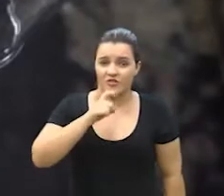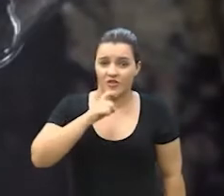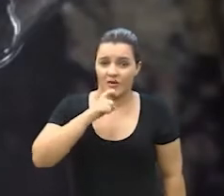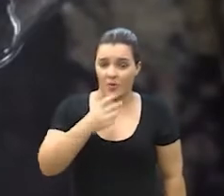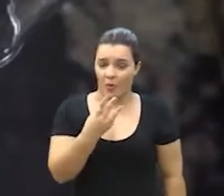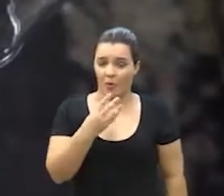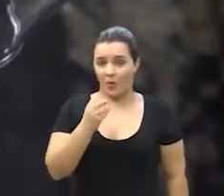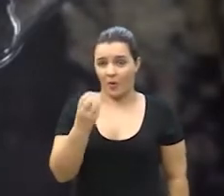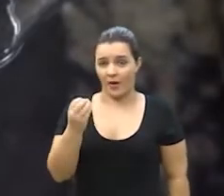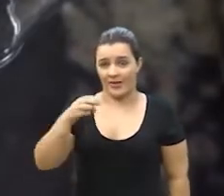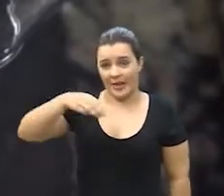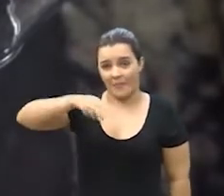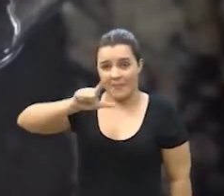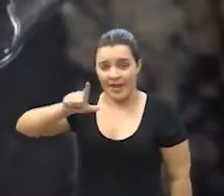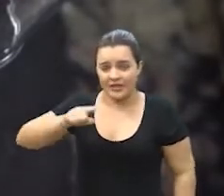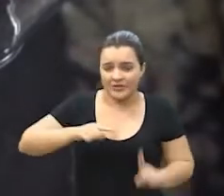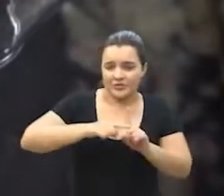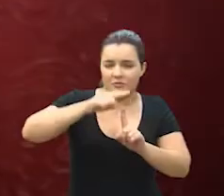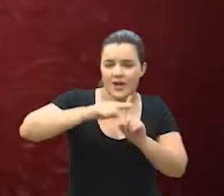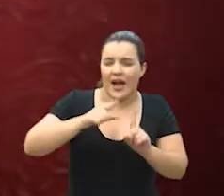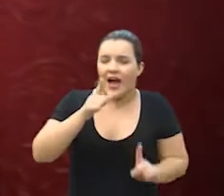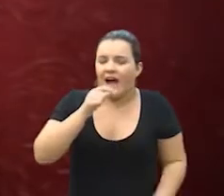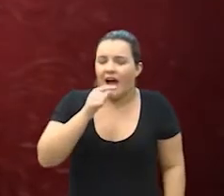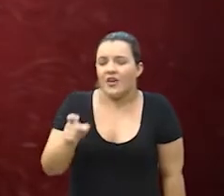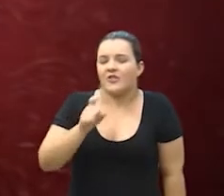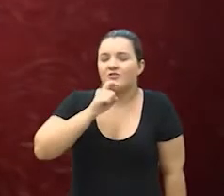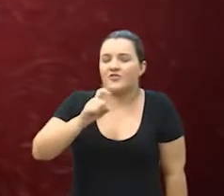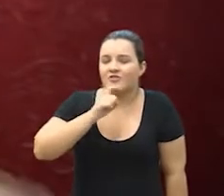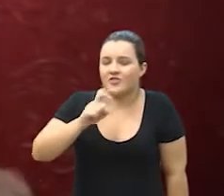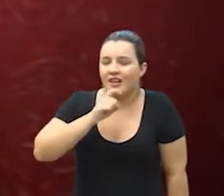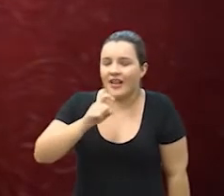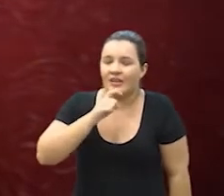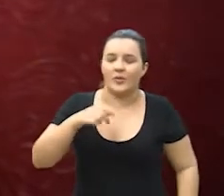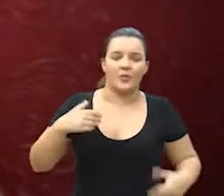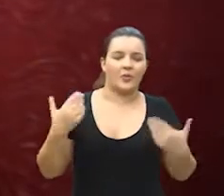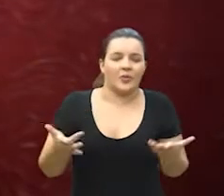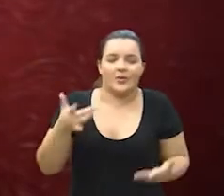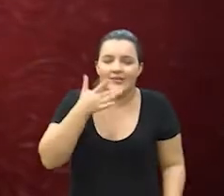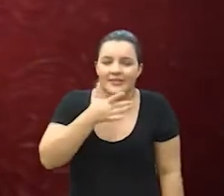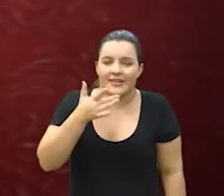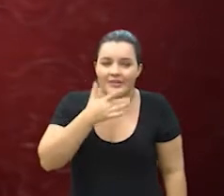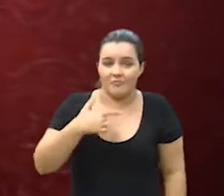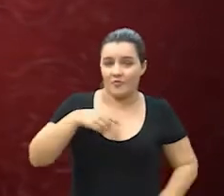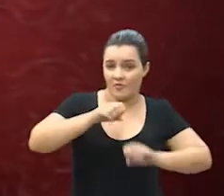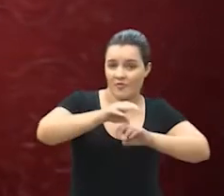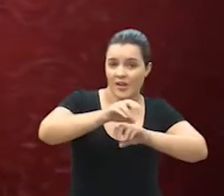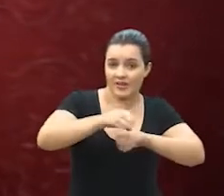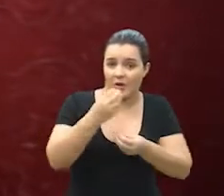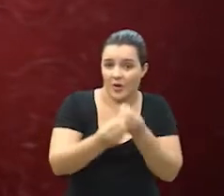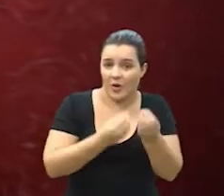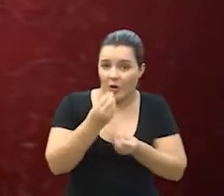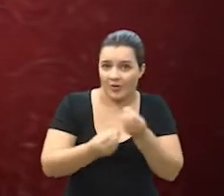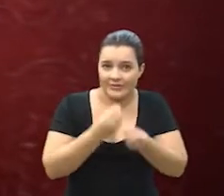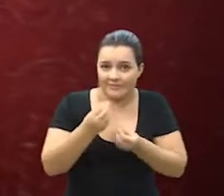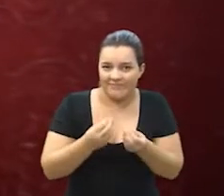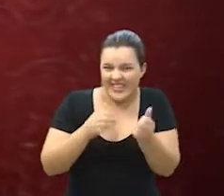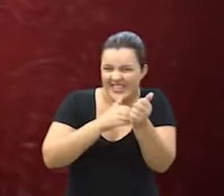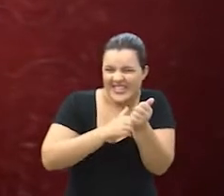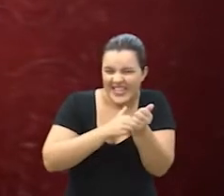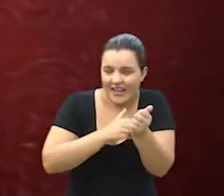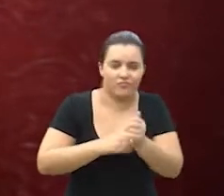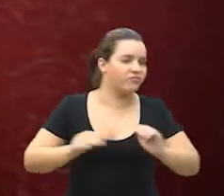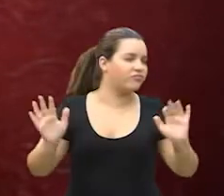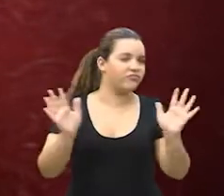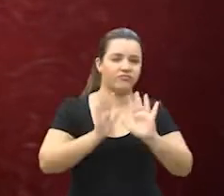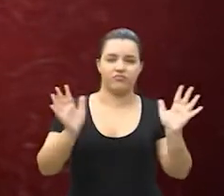400 ml de água bem geladinha. Agora sim, eu te mostro como é que se faz. E olha, não tem segredo nenhum.